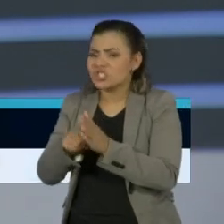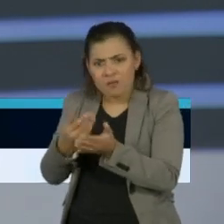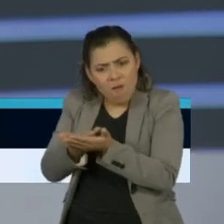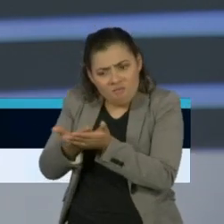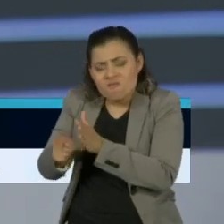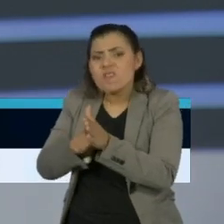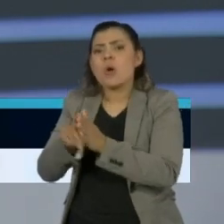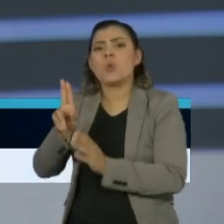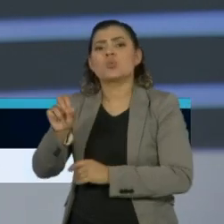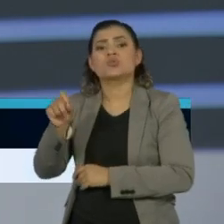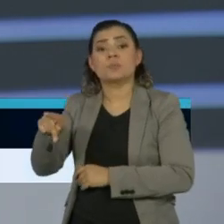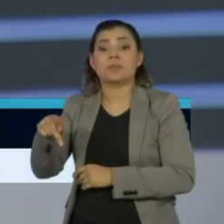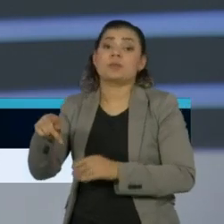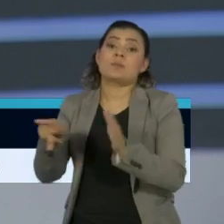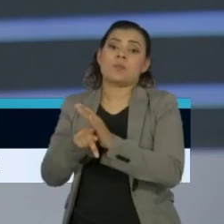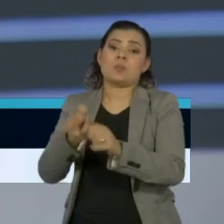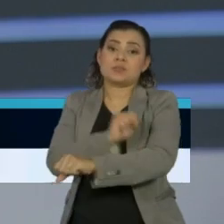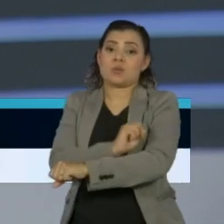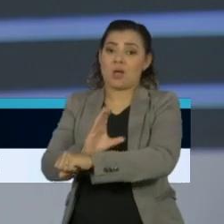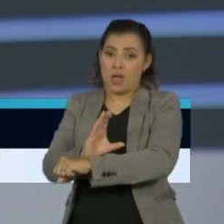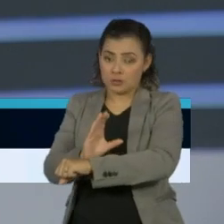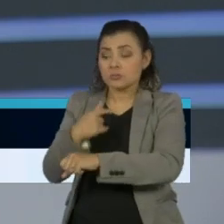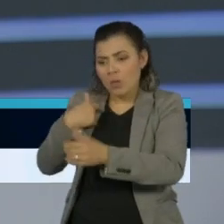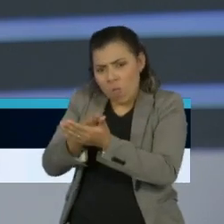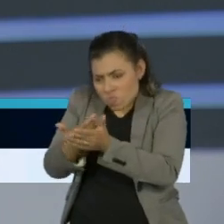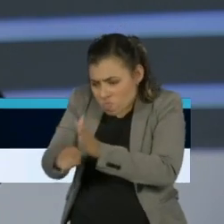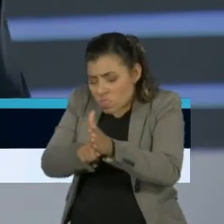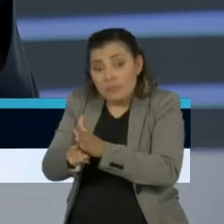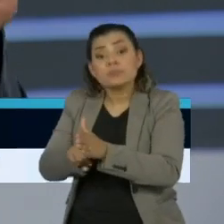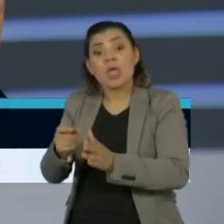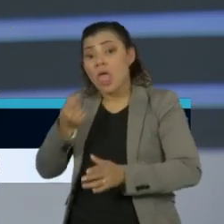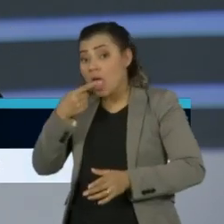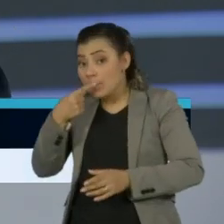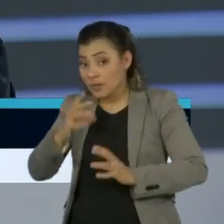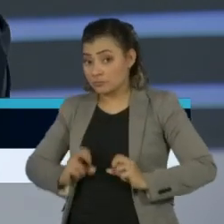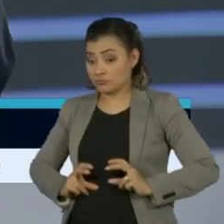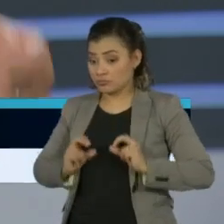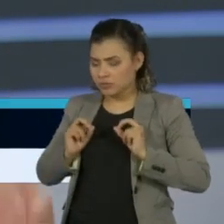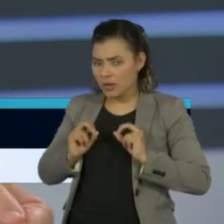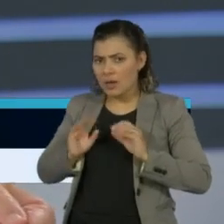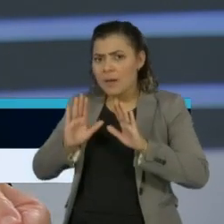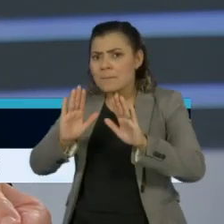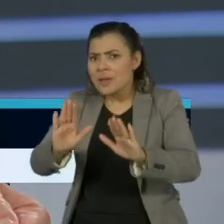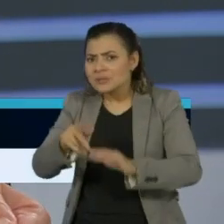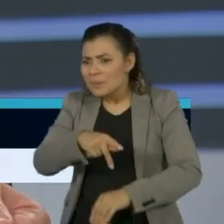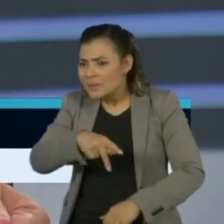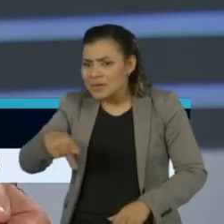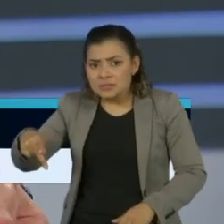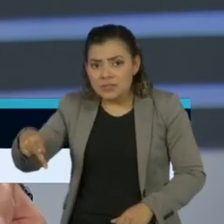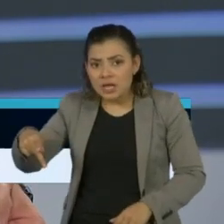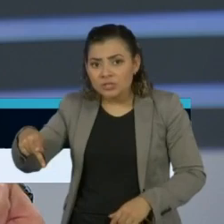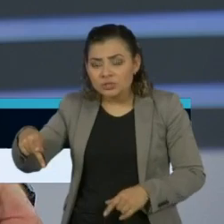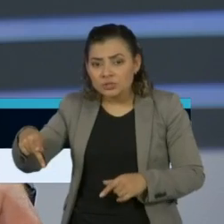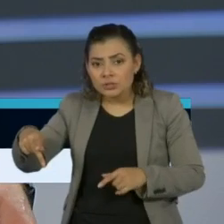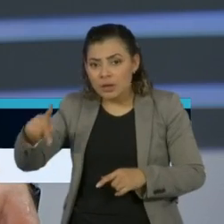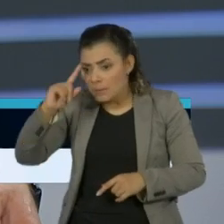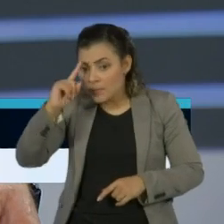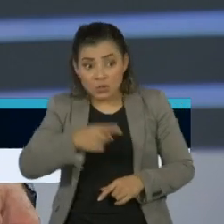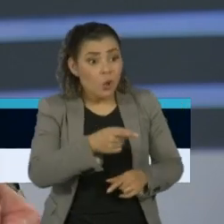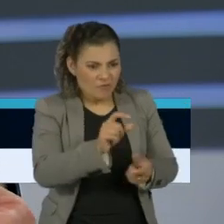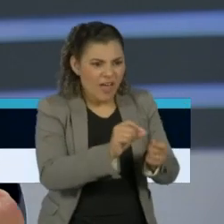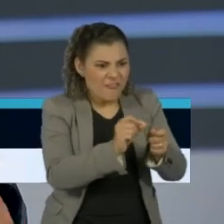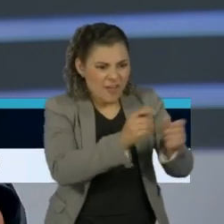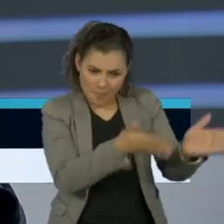tirou da usp de são carlos e de repente a presidente da república obriga a